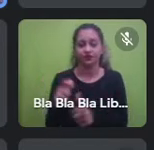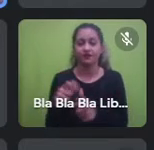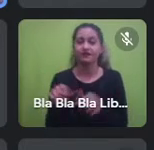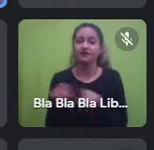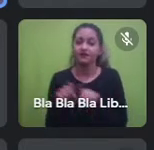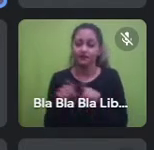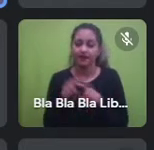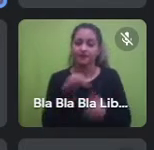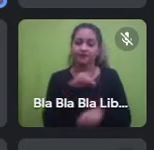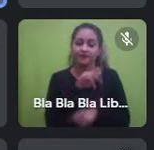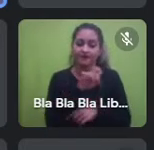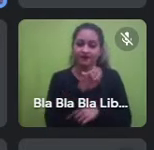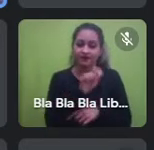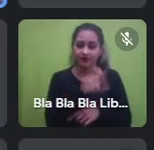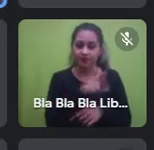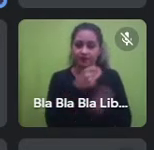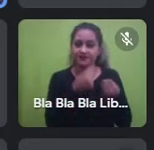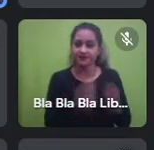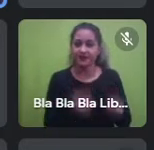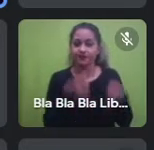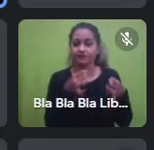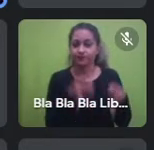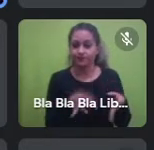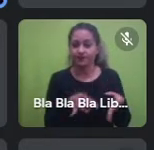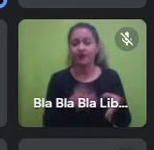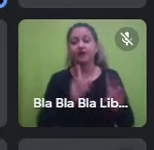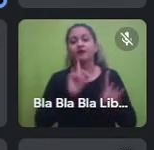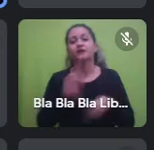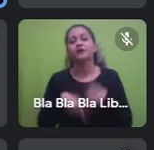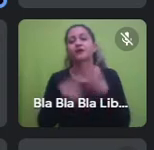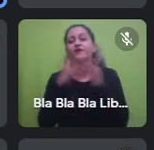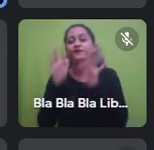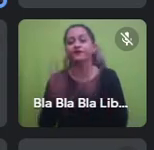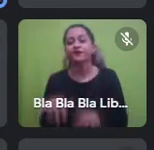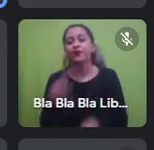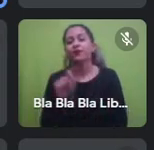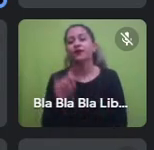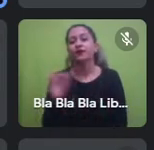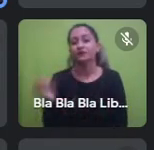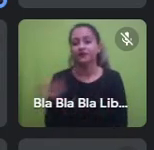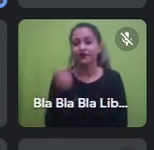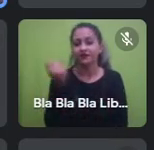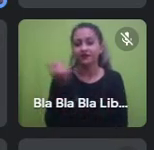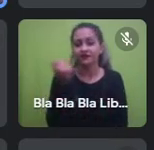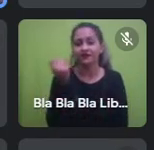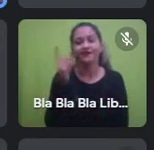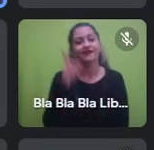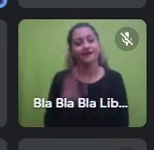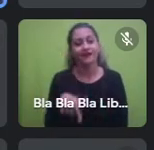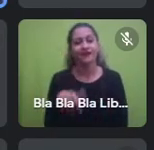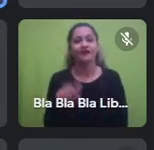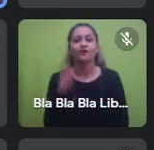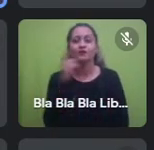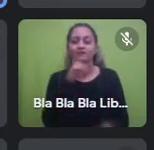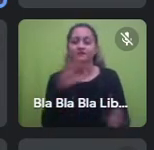pesados. Aí, no final, o que é importante, gente? É fazer o